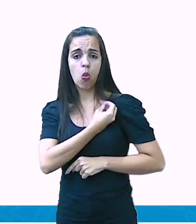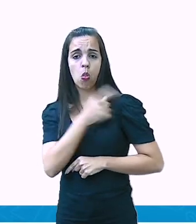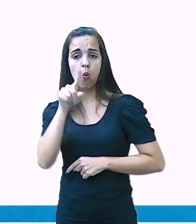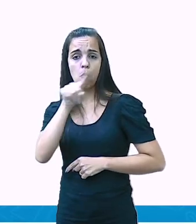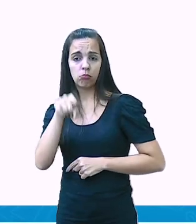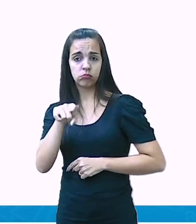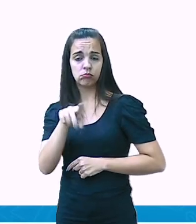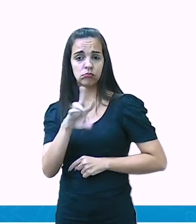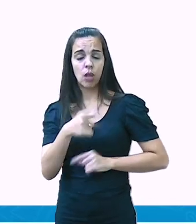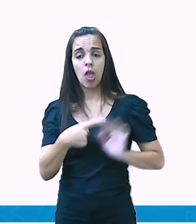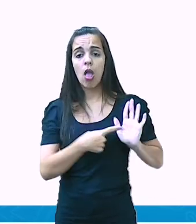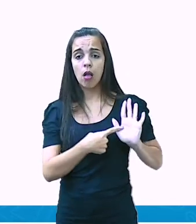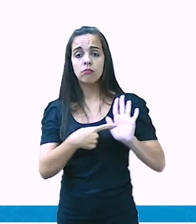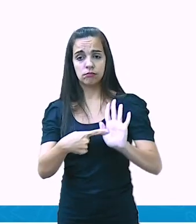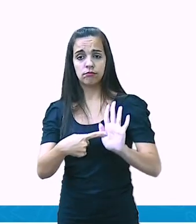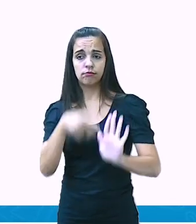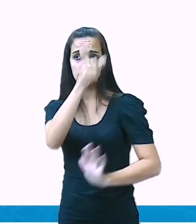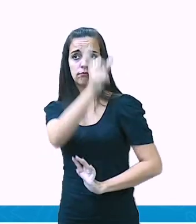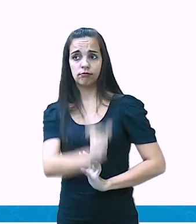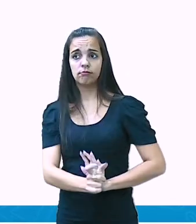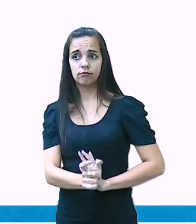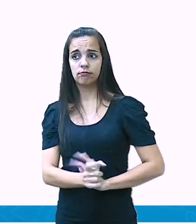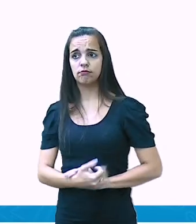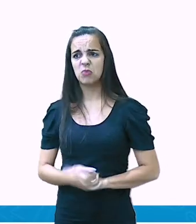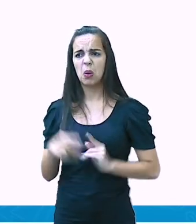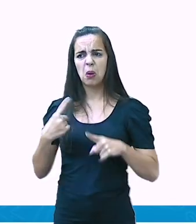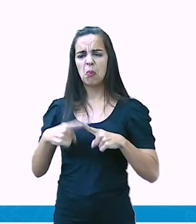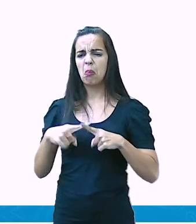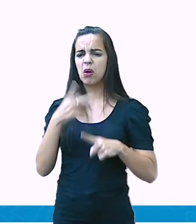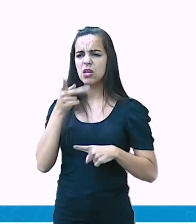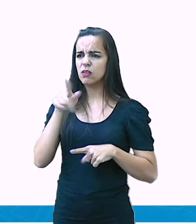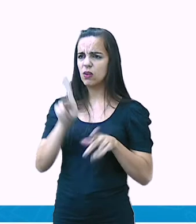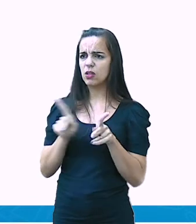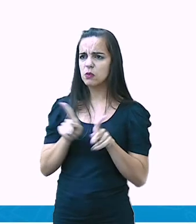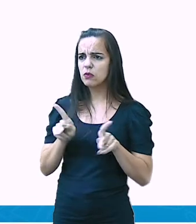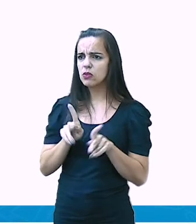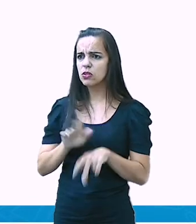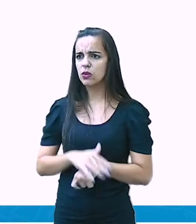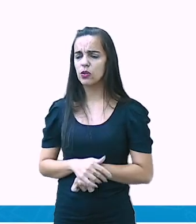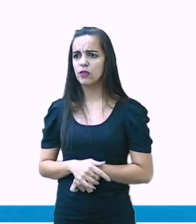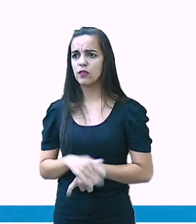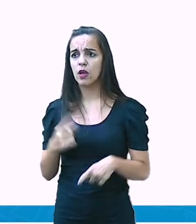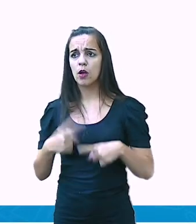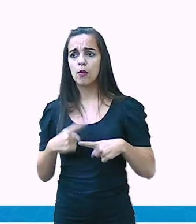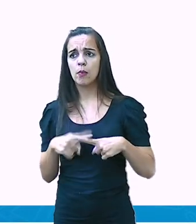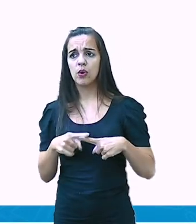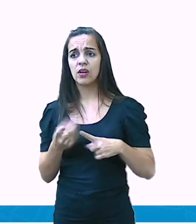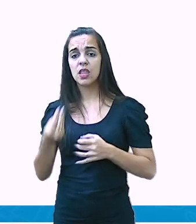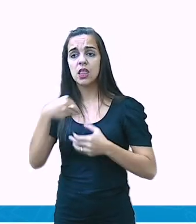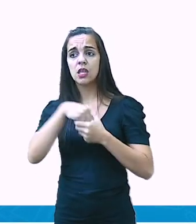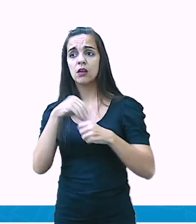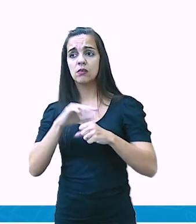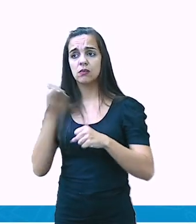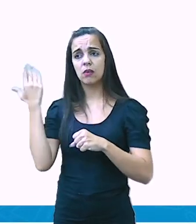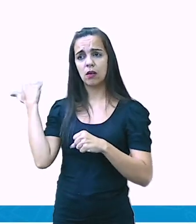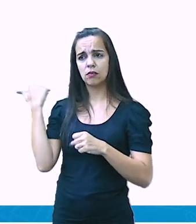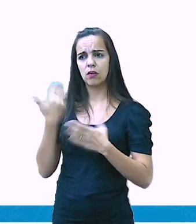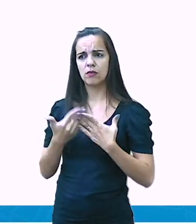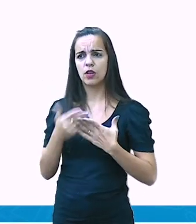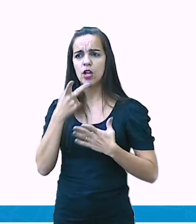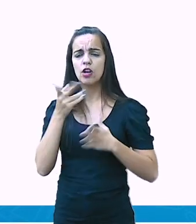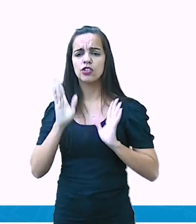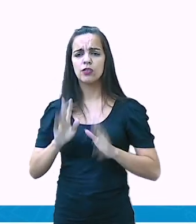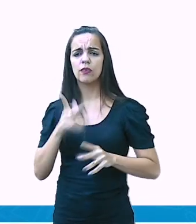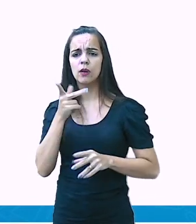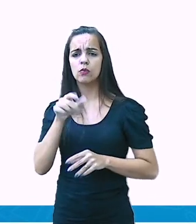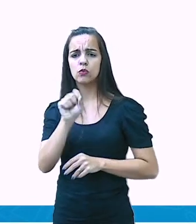número 11. Por que você está falando isso, Delma? Porque eu lembrei que ainda há pouco nós falamos do átomo de sódio